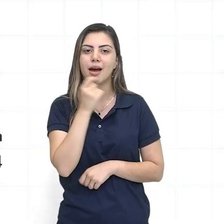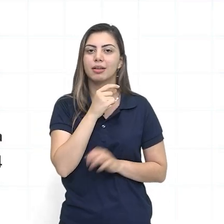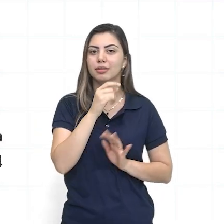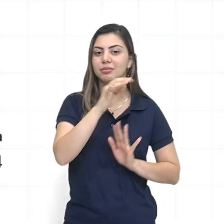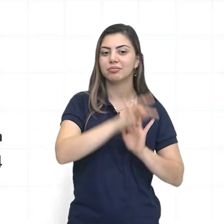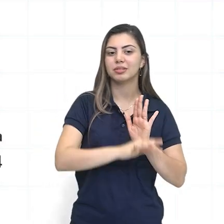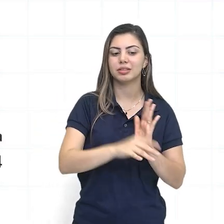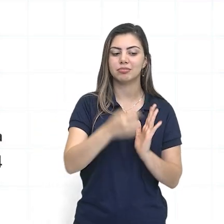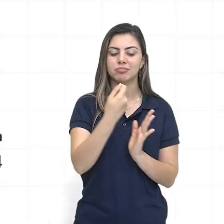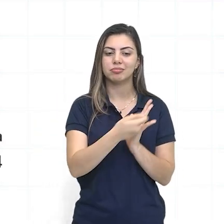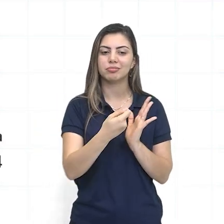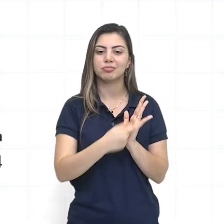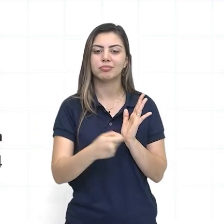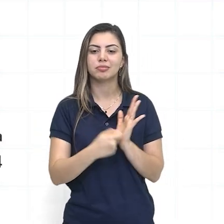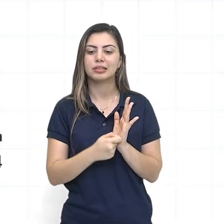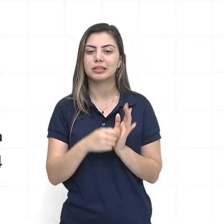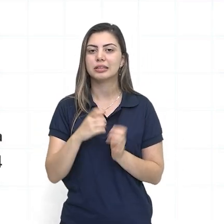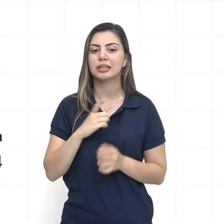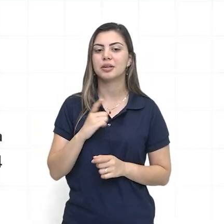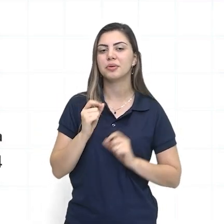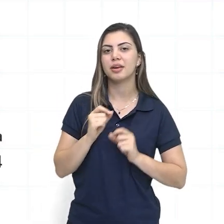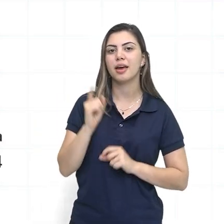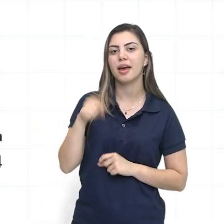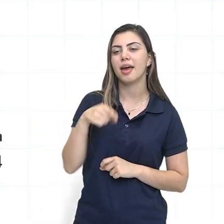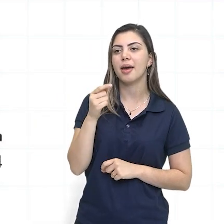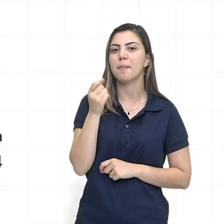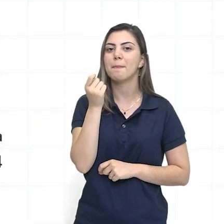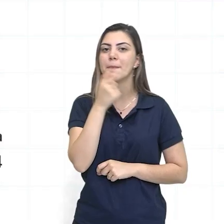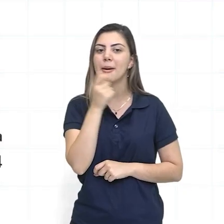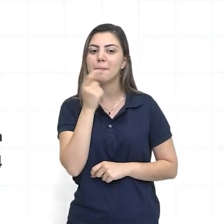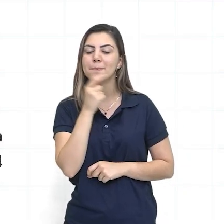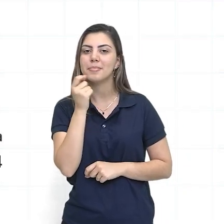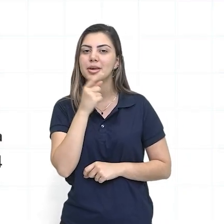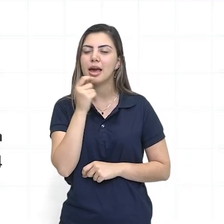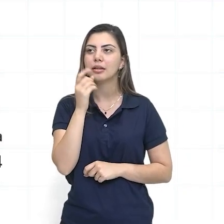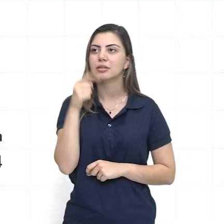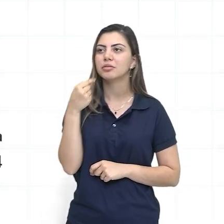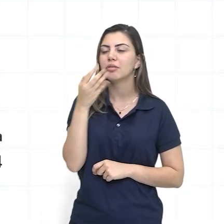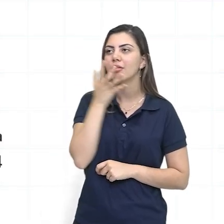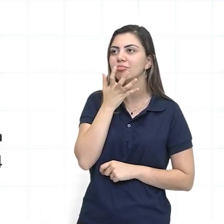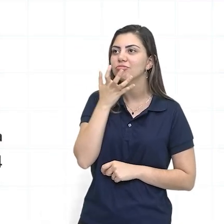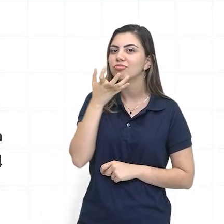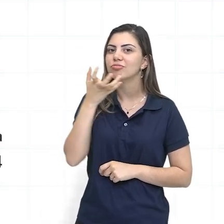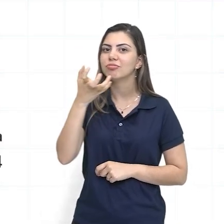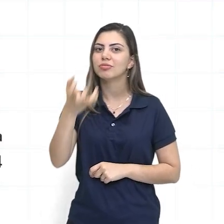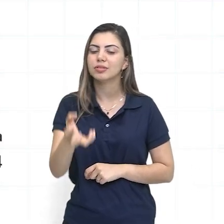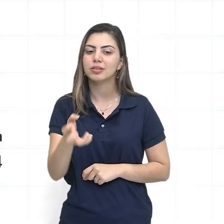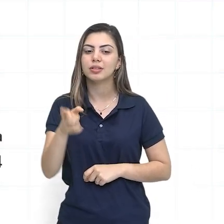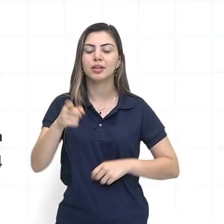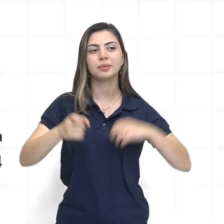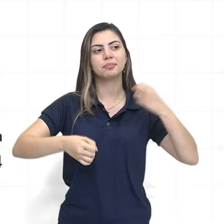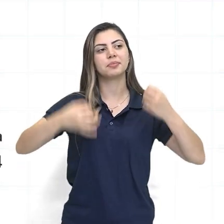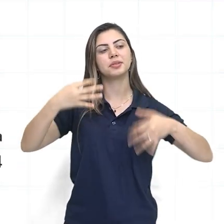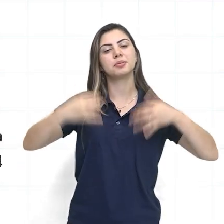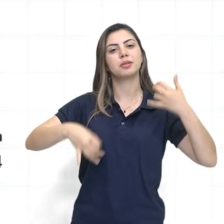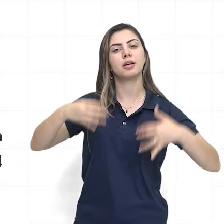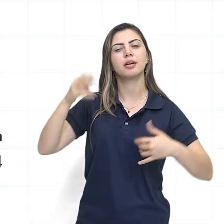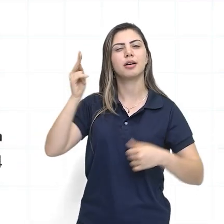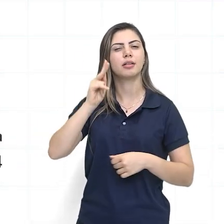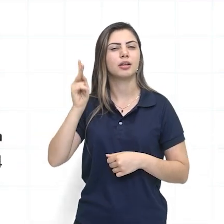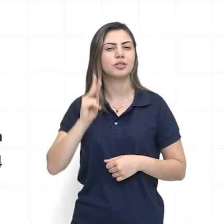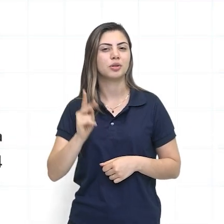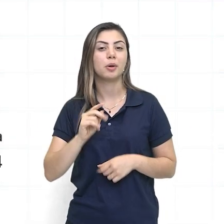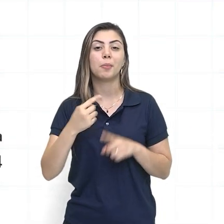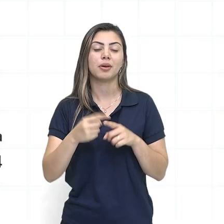humor, elas contam a piada de uma maneira interessante, que justamente no momento que ela está contando a história, né,